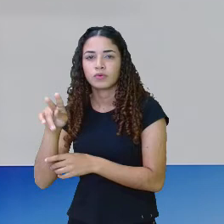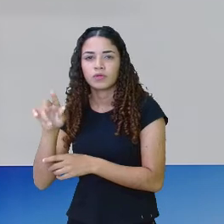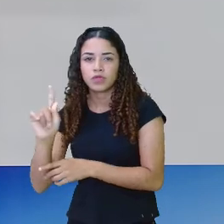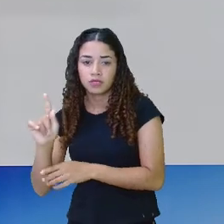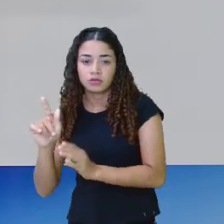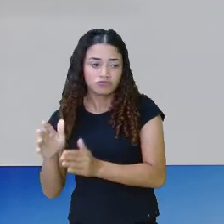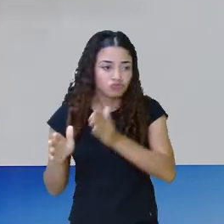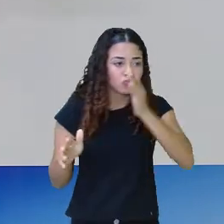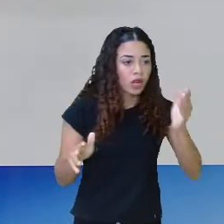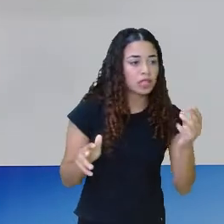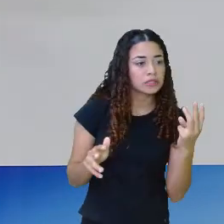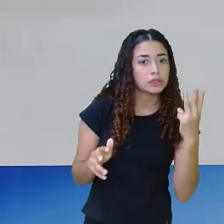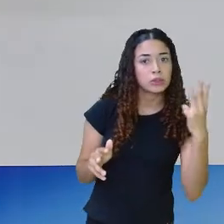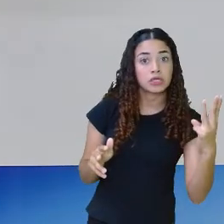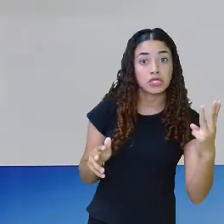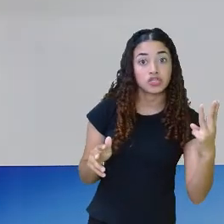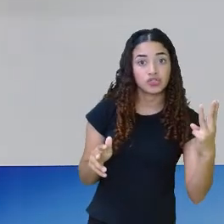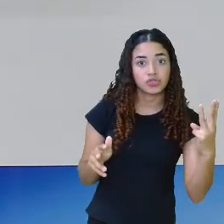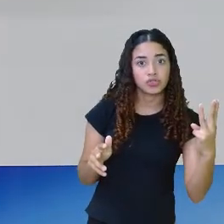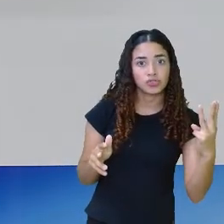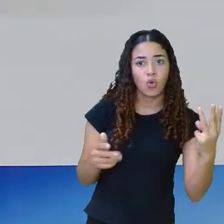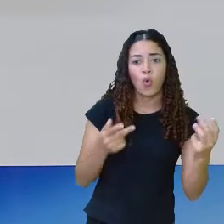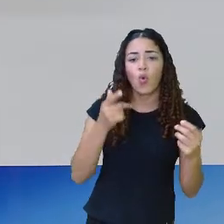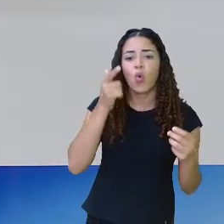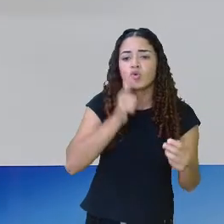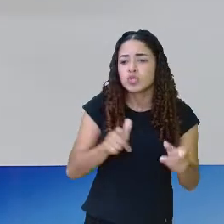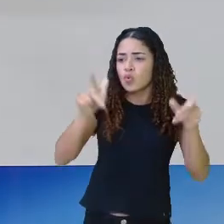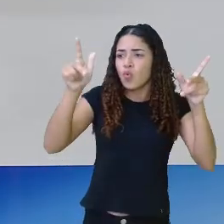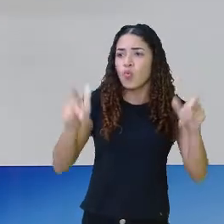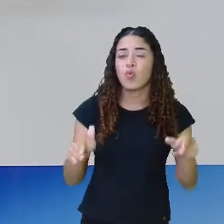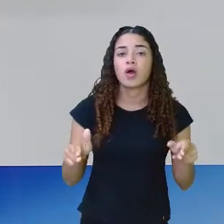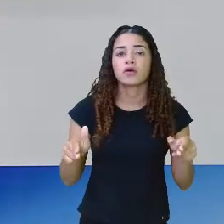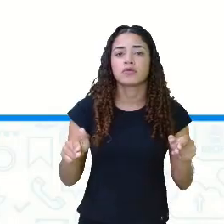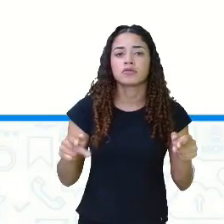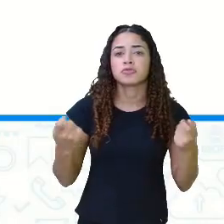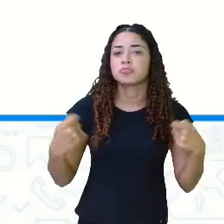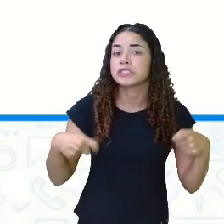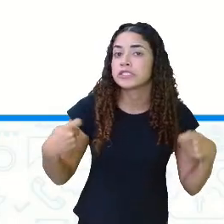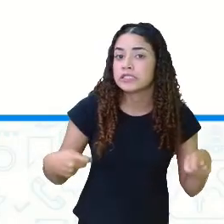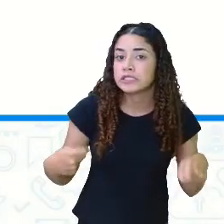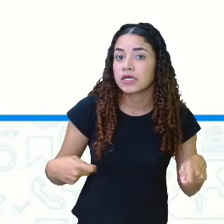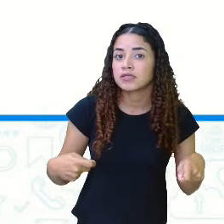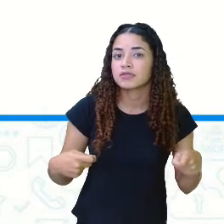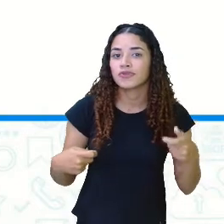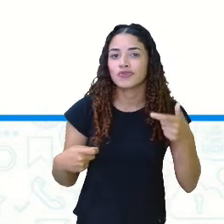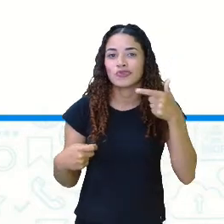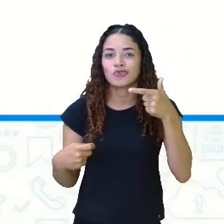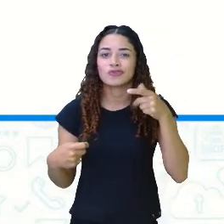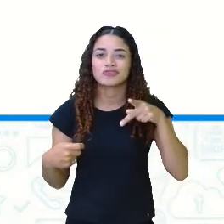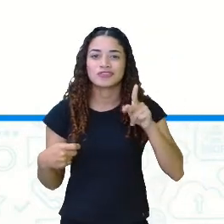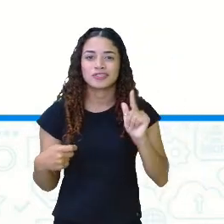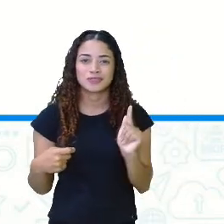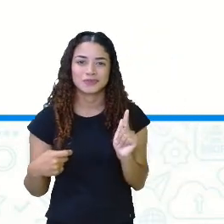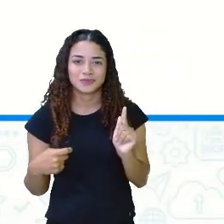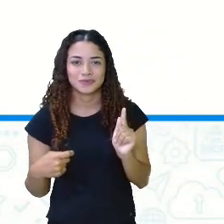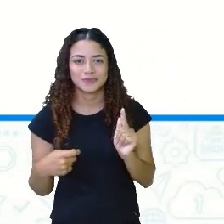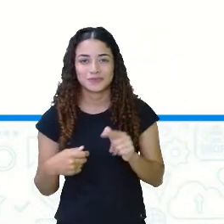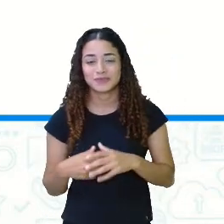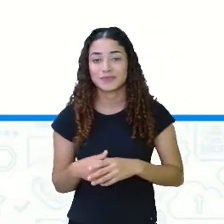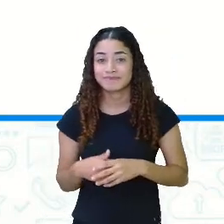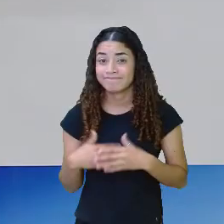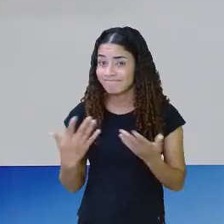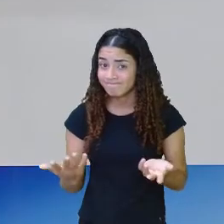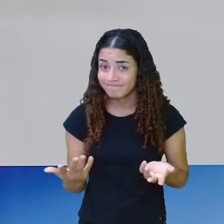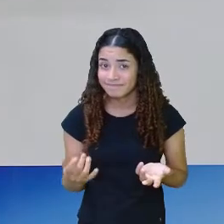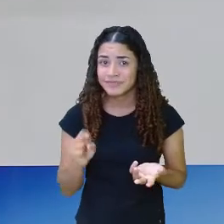eu tenho 3. Para eu chegar aos 5 quilos, é lógico, eu preciso de um peso de 2 quilos. Professora, e se a